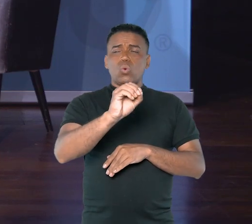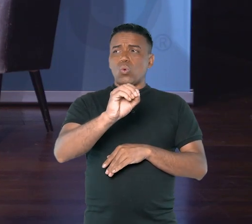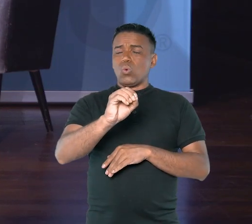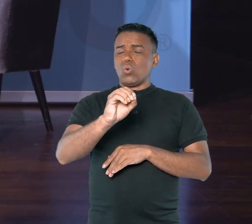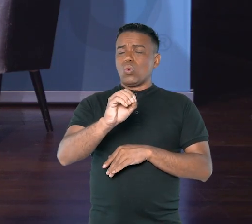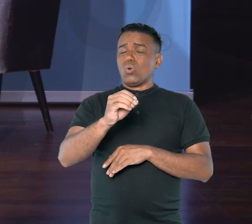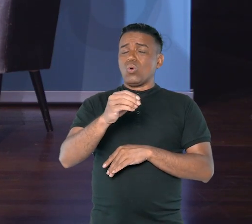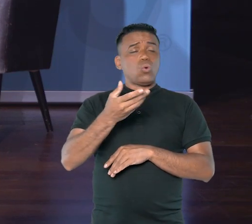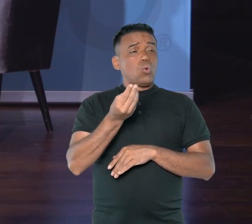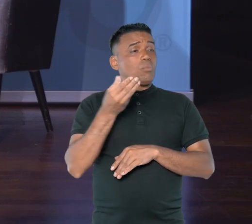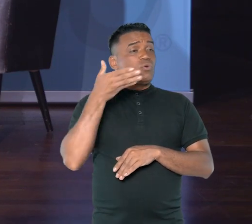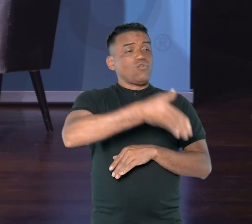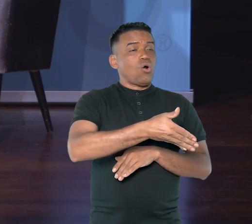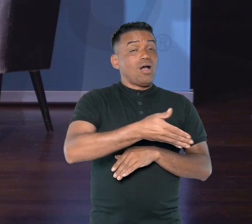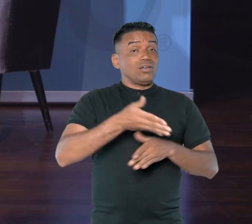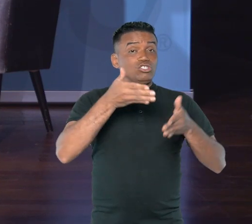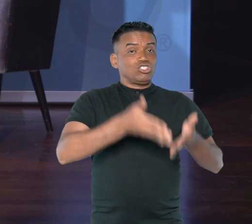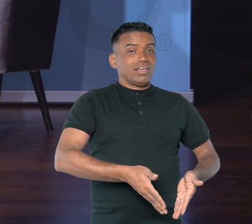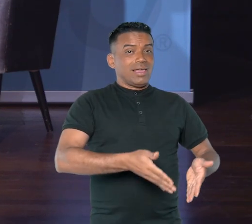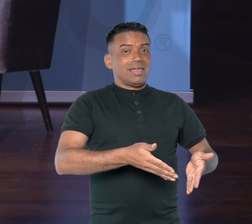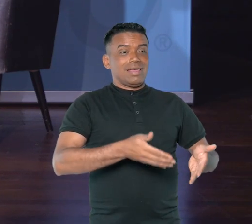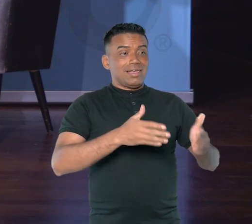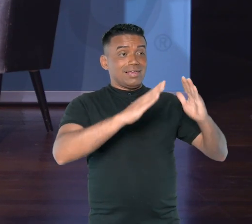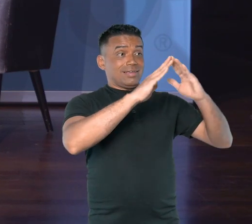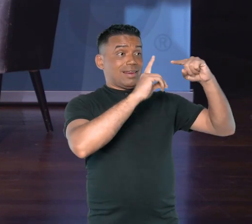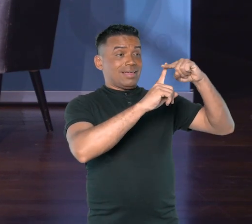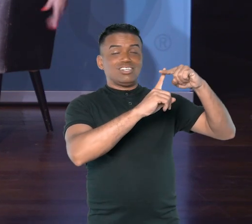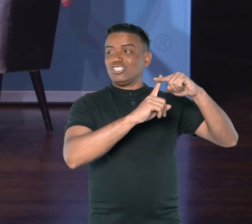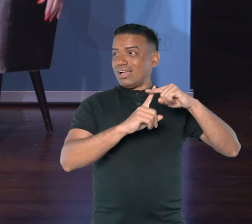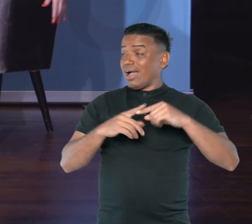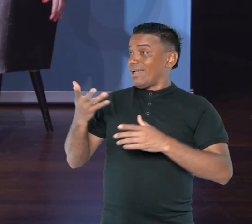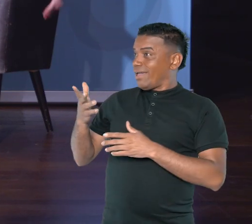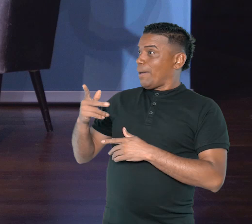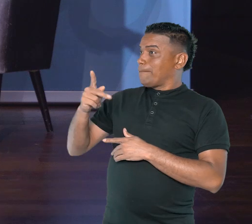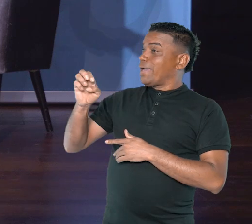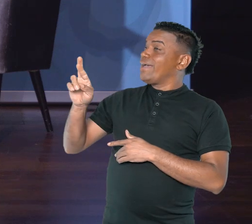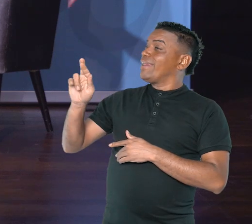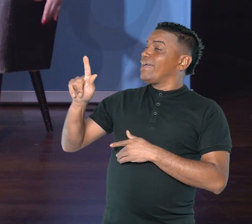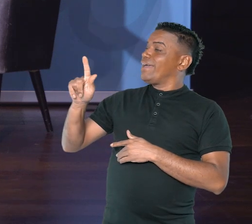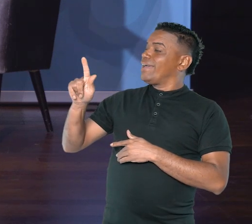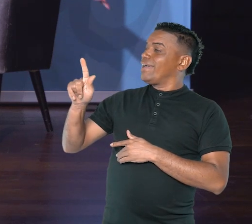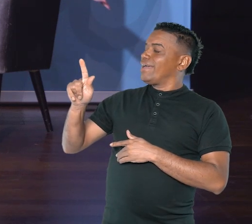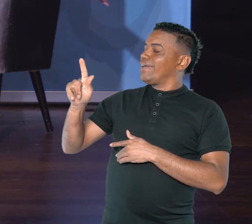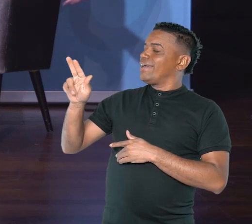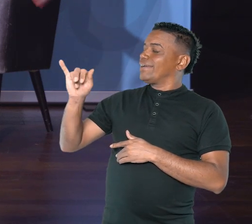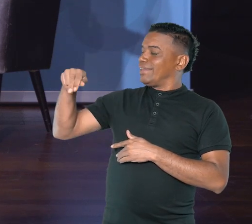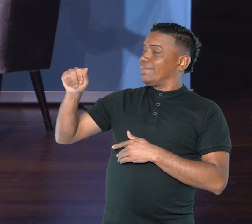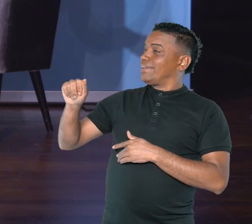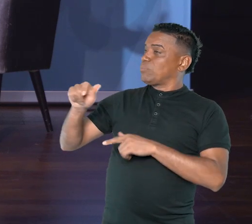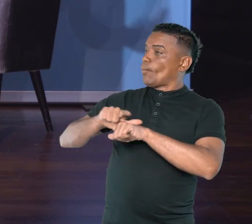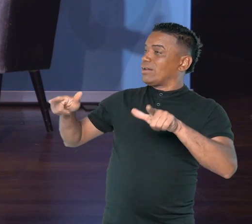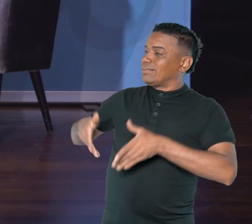lá? Como que eu não vou? Então, eu cheguei à catedral... Virou peregrina sem estrada. Mas eu cheguei e eu